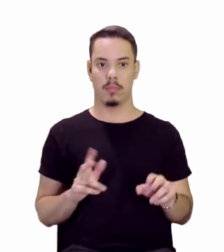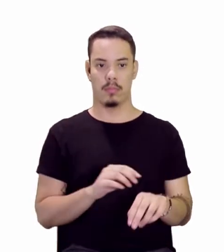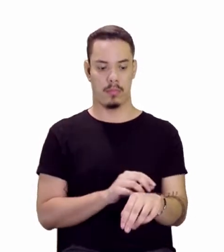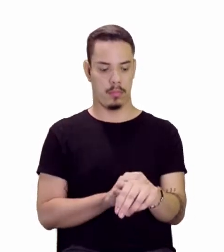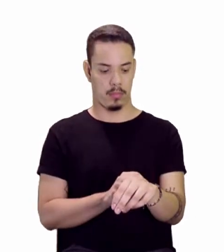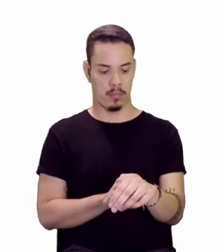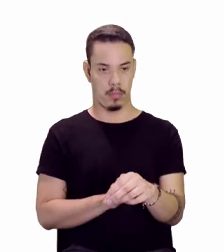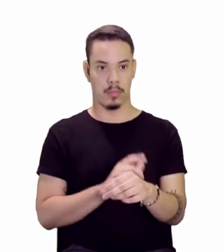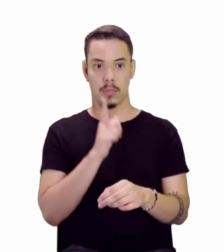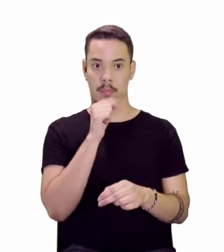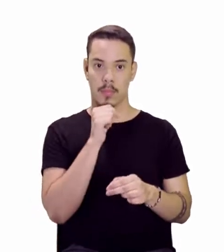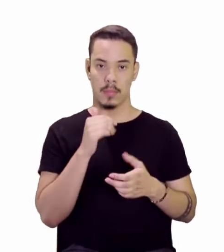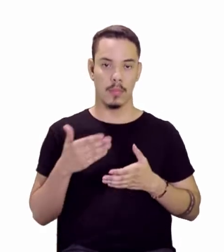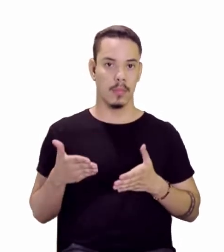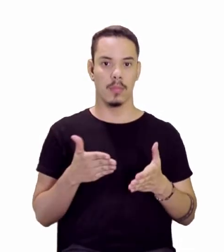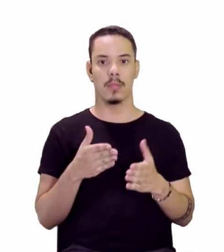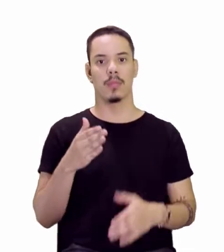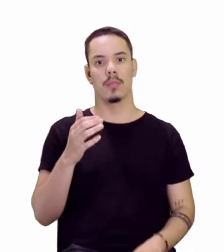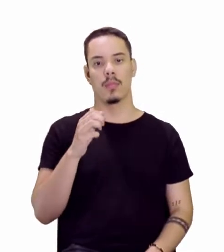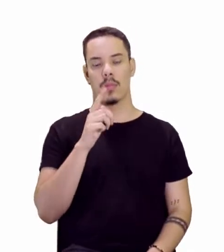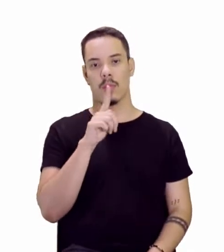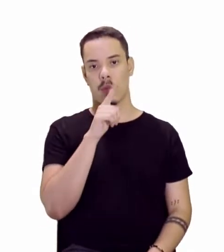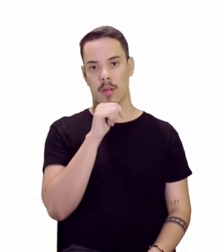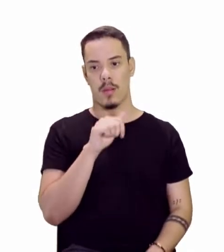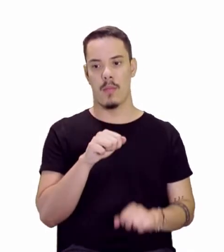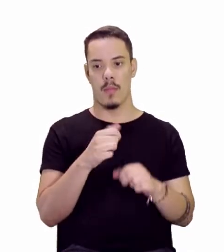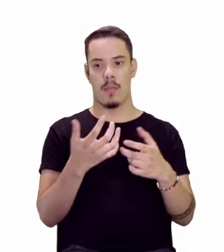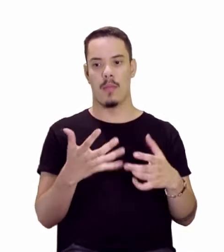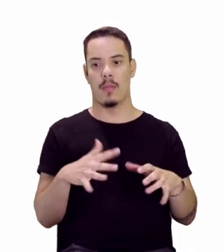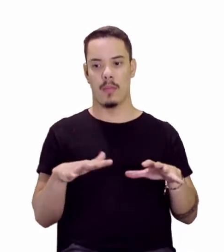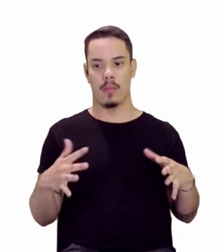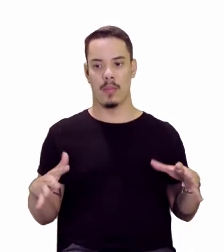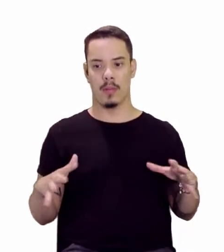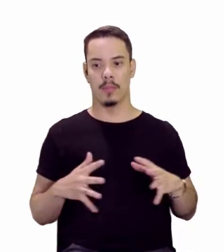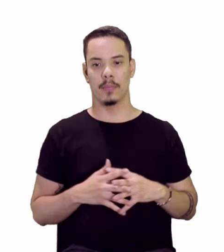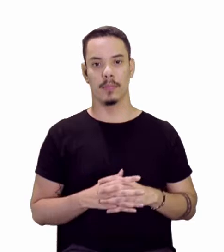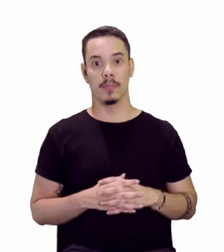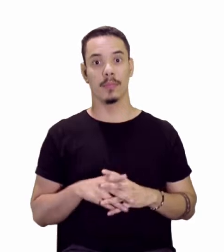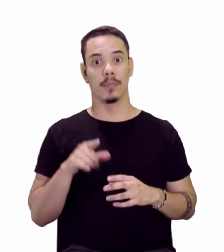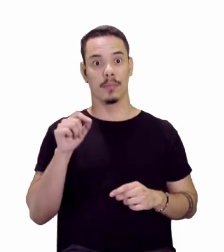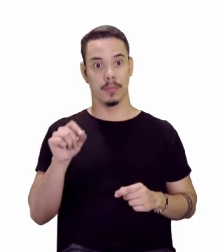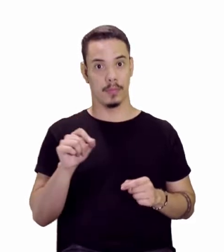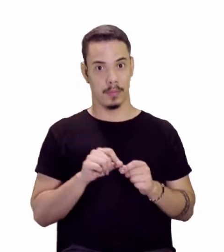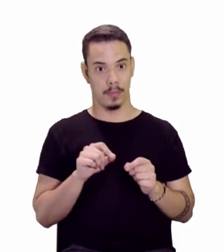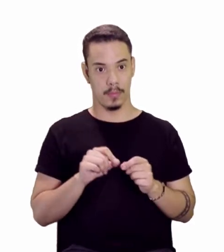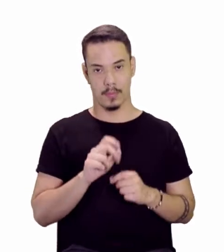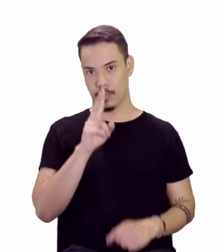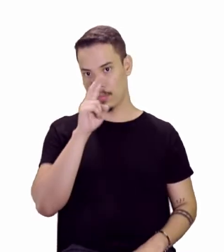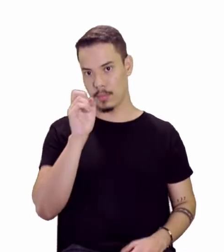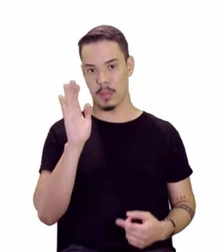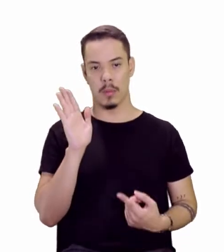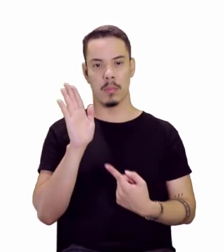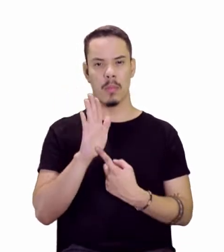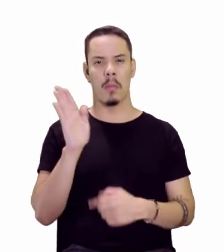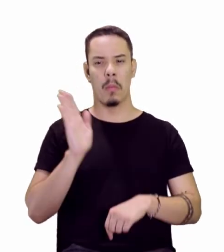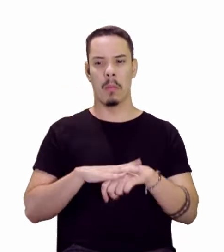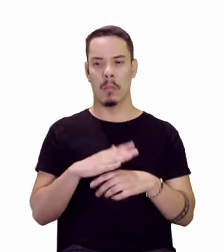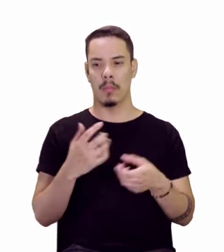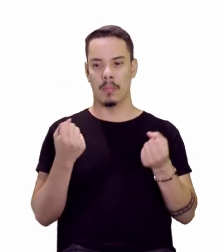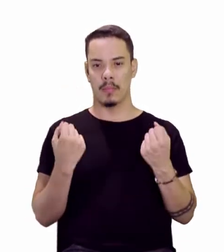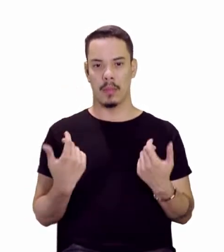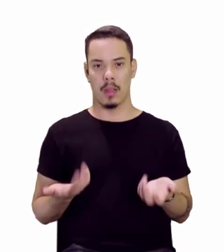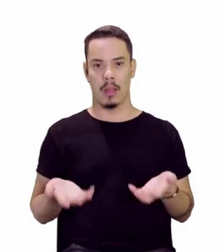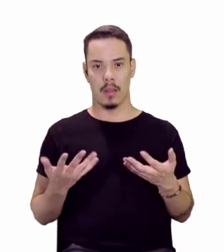rio ou do mar, exerce, né? Exatamente, é isso. E essa força que faz essa diferença, com que a pedra pareça mais leve quando está